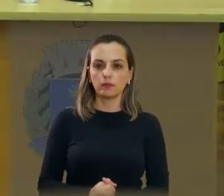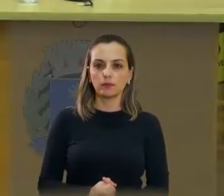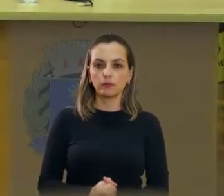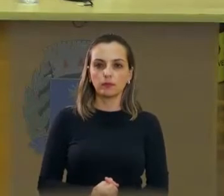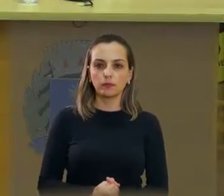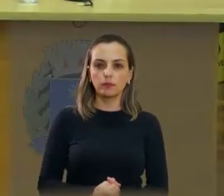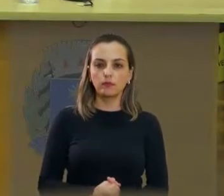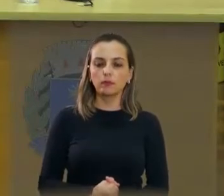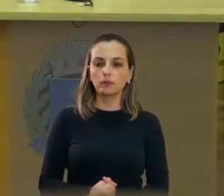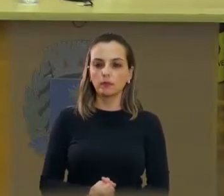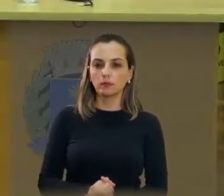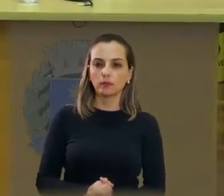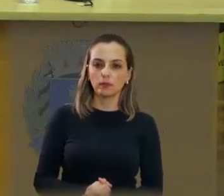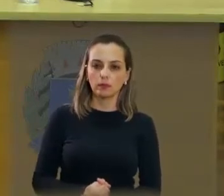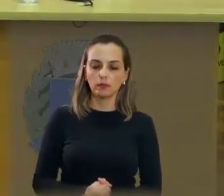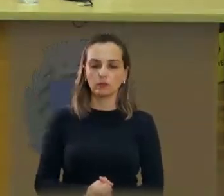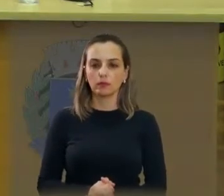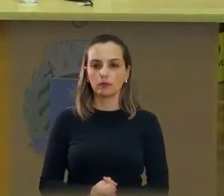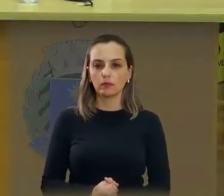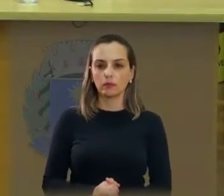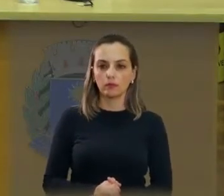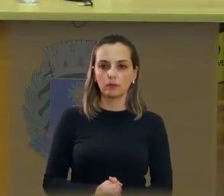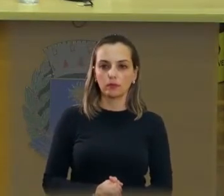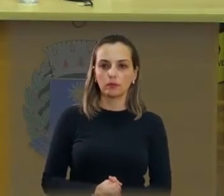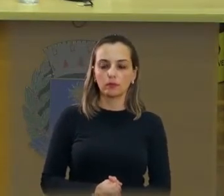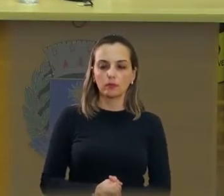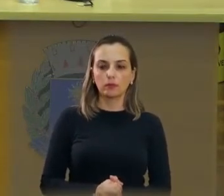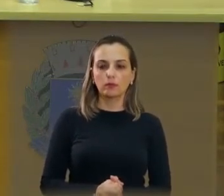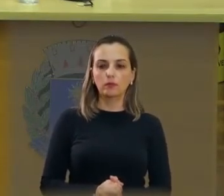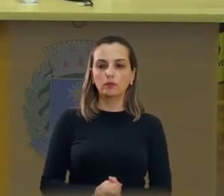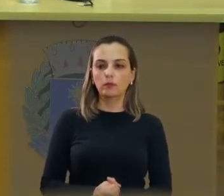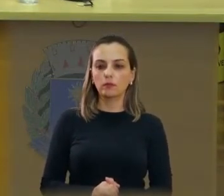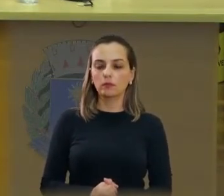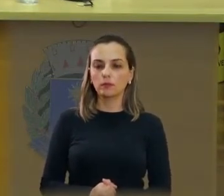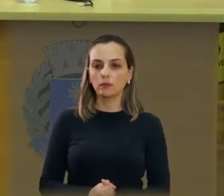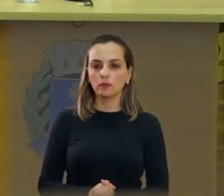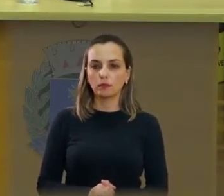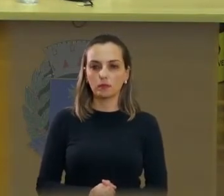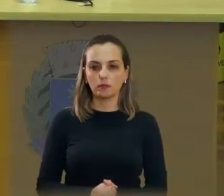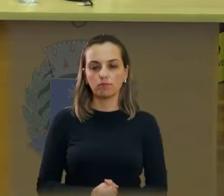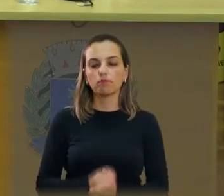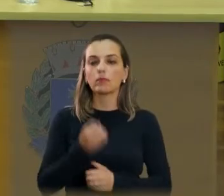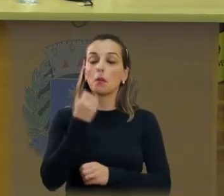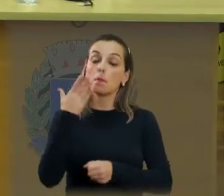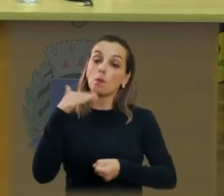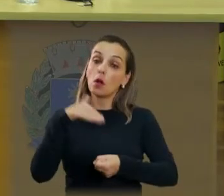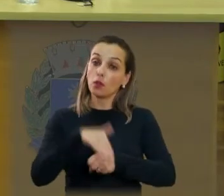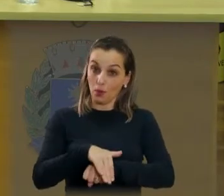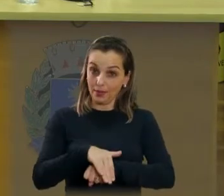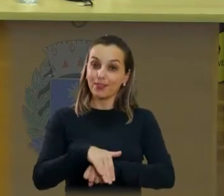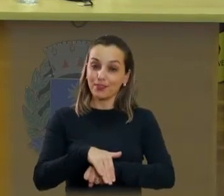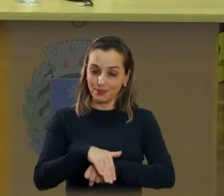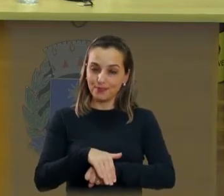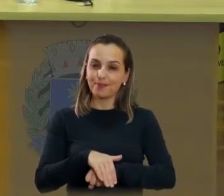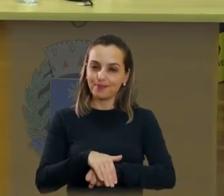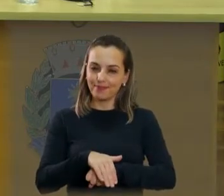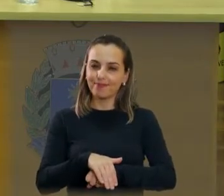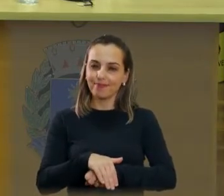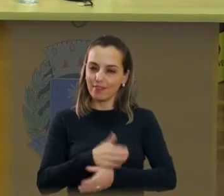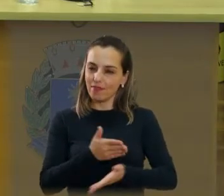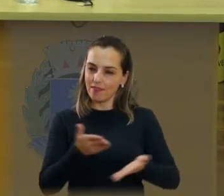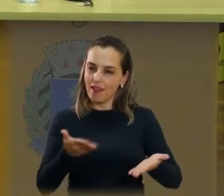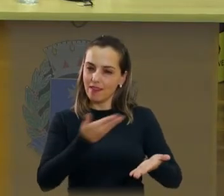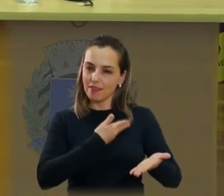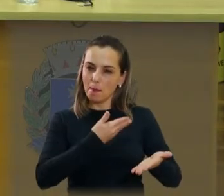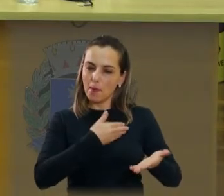Está funcionando o microfone? Tá. Então, primeiro, boa noite, né? Boa noite para os colegas que